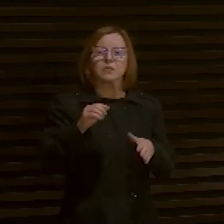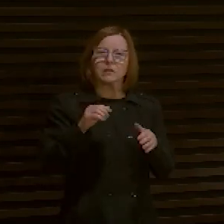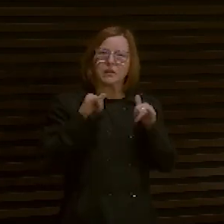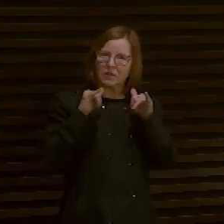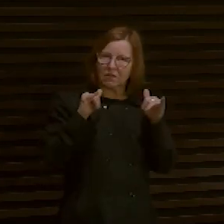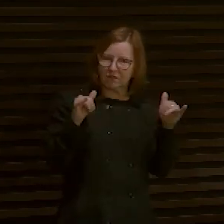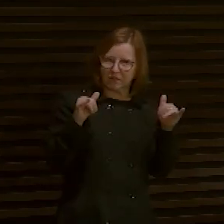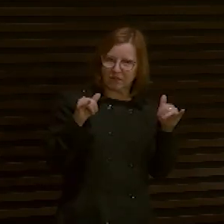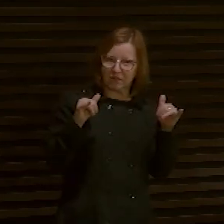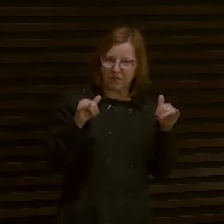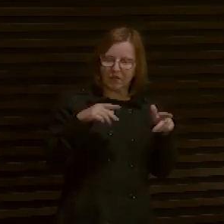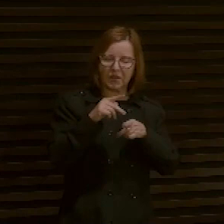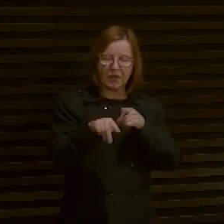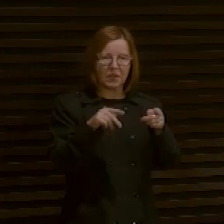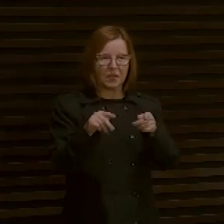degradação moral.